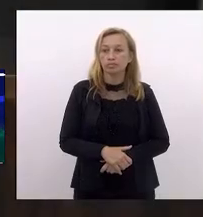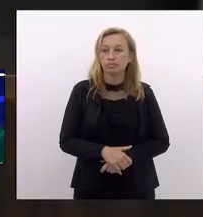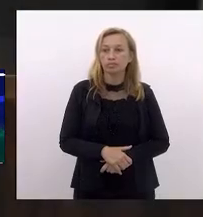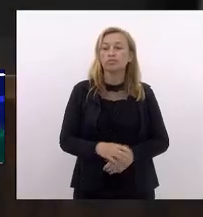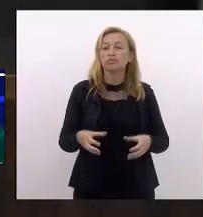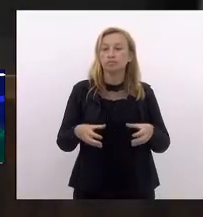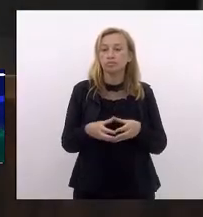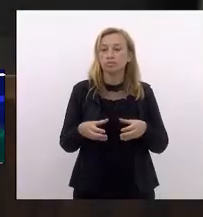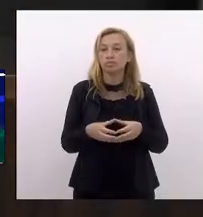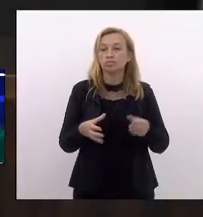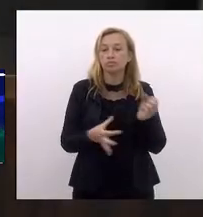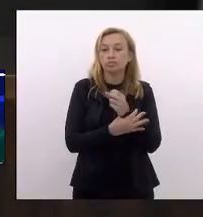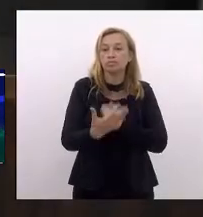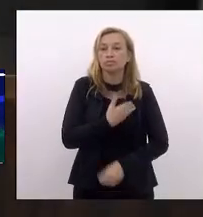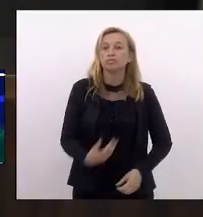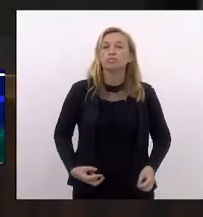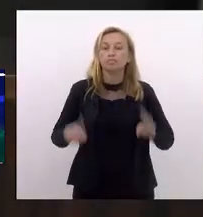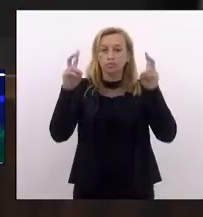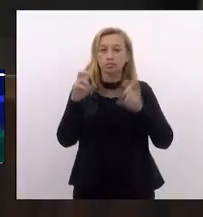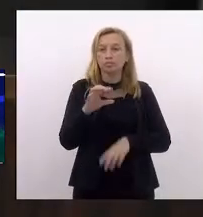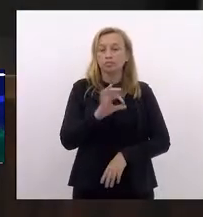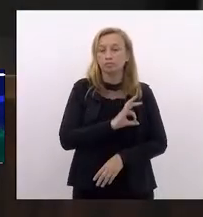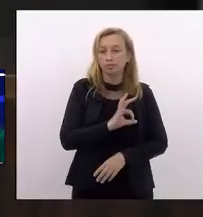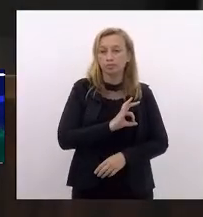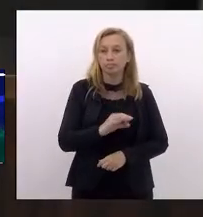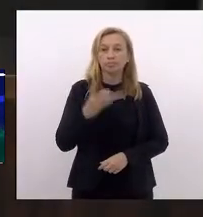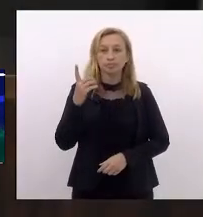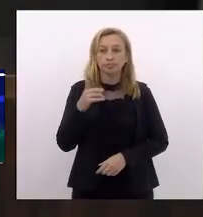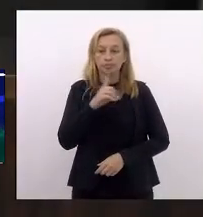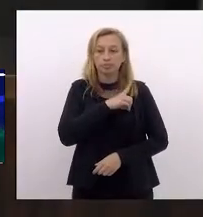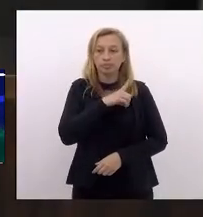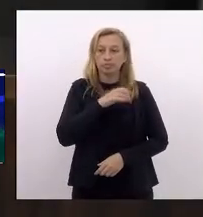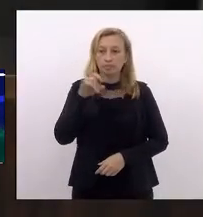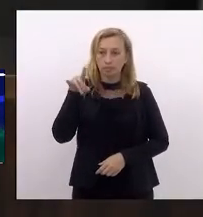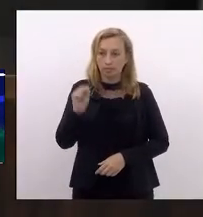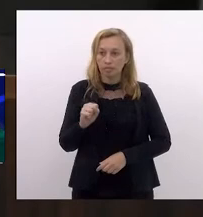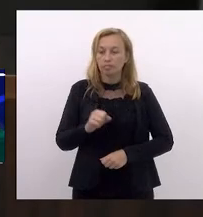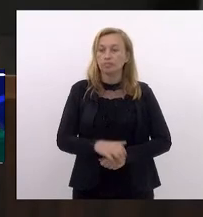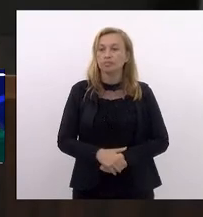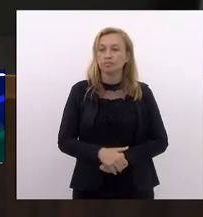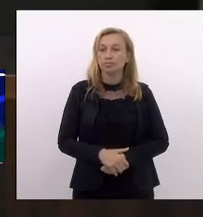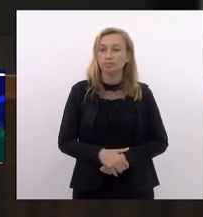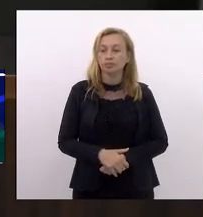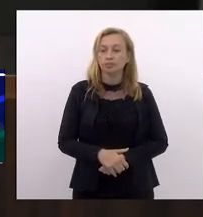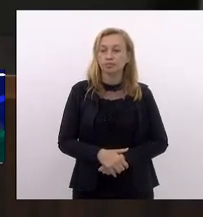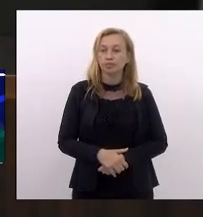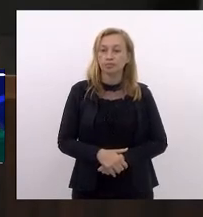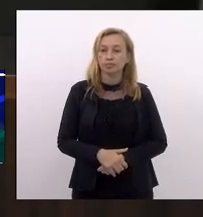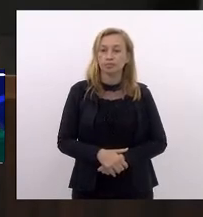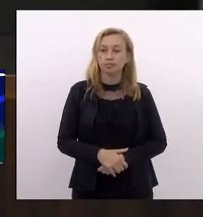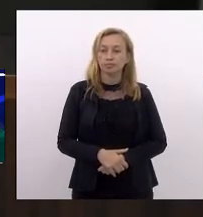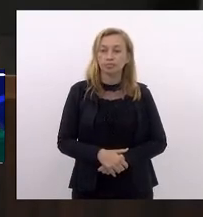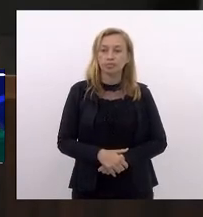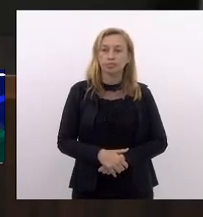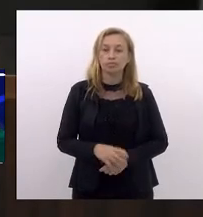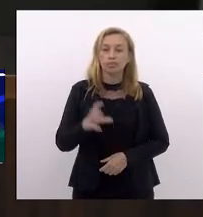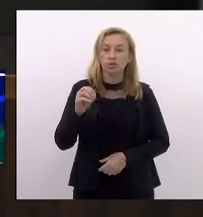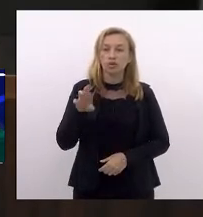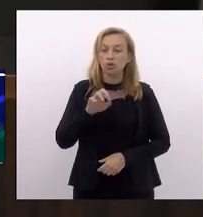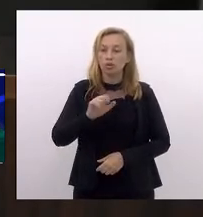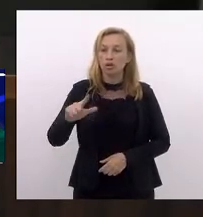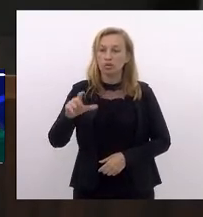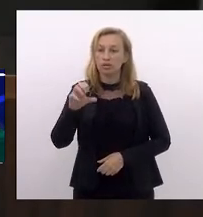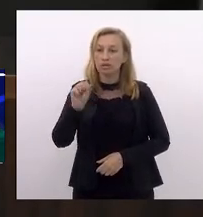e ela começou a segurança pública sou de polícia delegado Carlos Augusto delegado Carlos Augusto Coronel